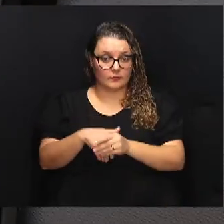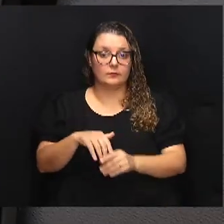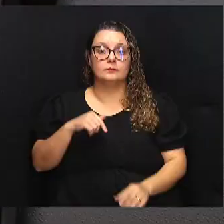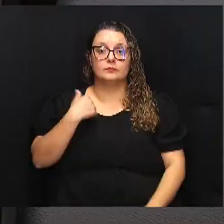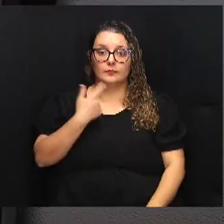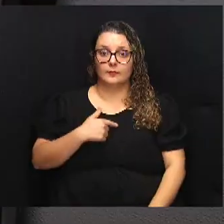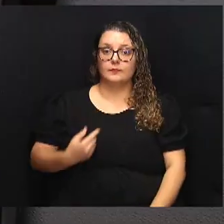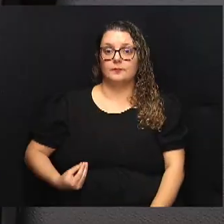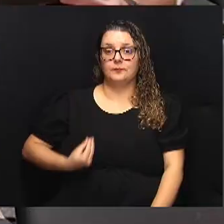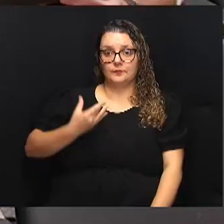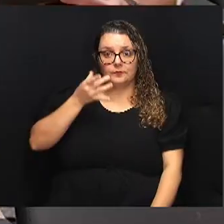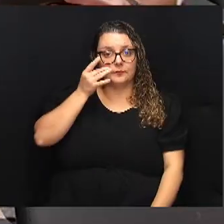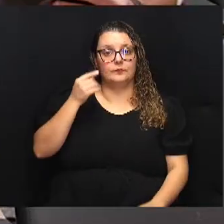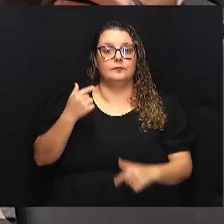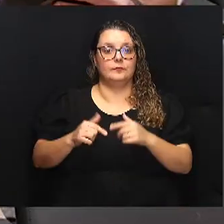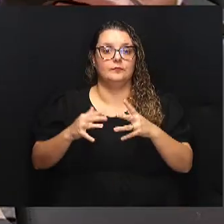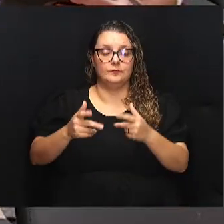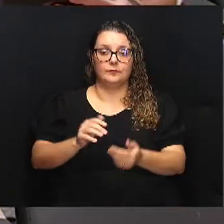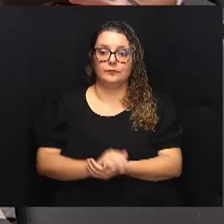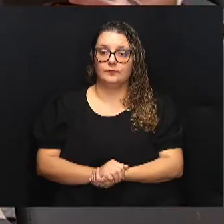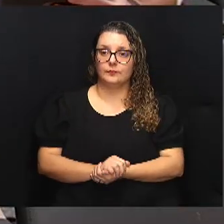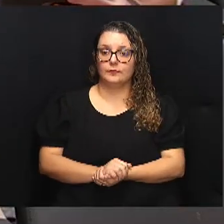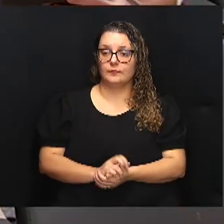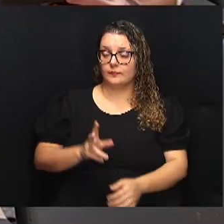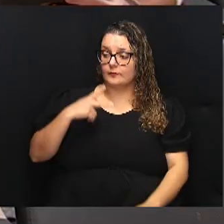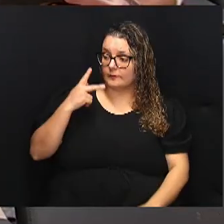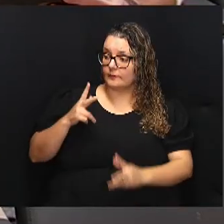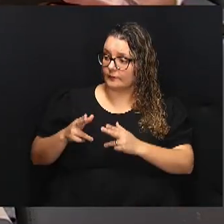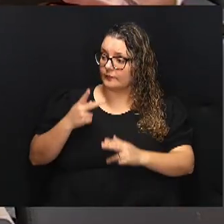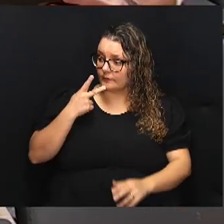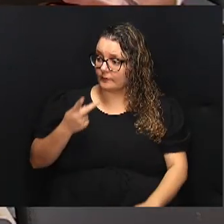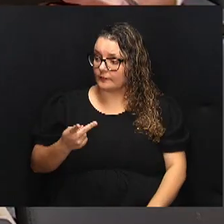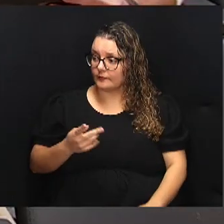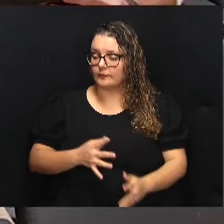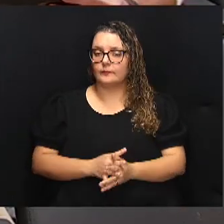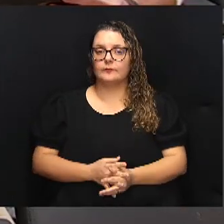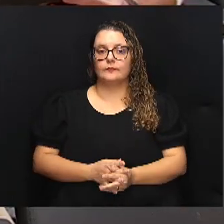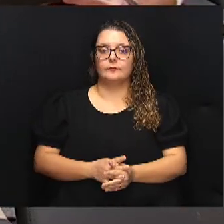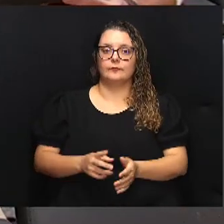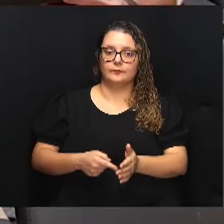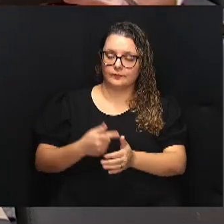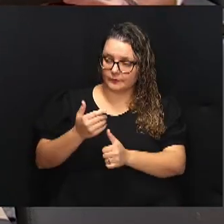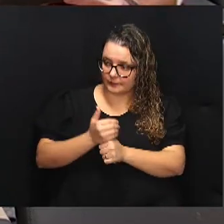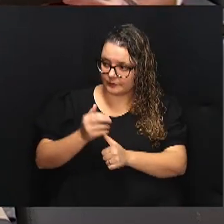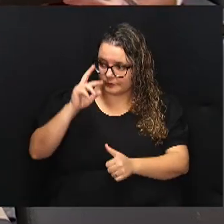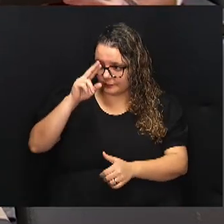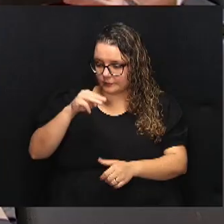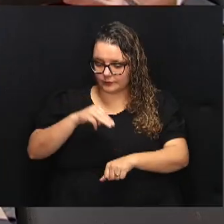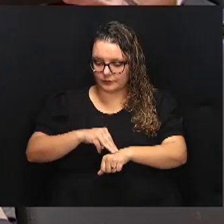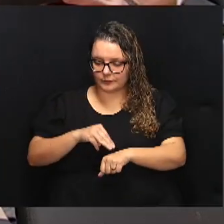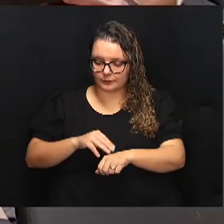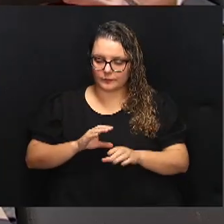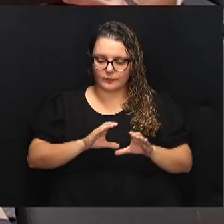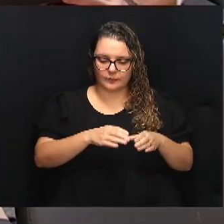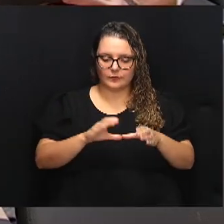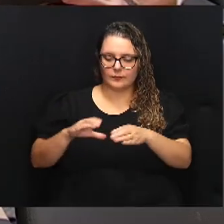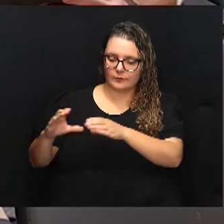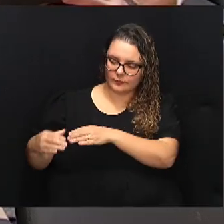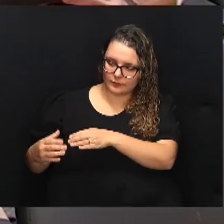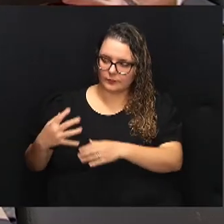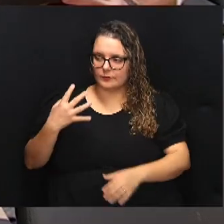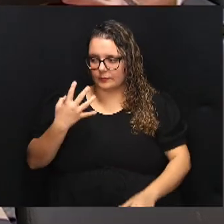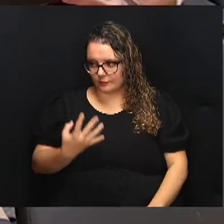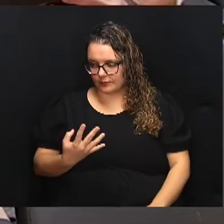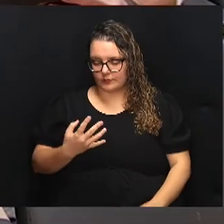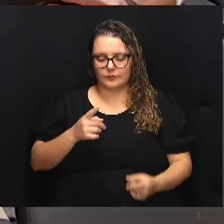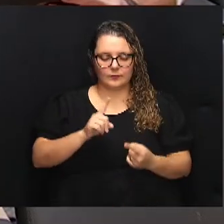está aqui para trabalhar para todos. E vereador, como eu falei, você nesse seu primeiro mandato, o senhor é membro de 4 comissões: a Comissão para